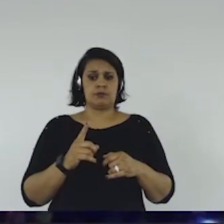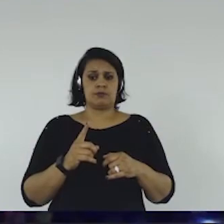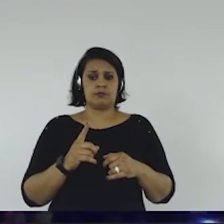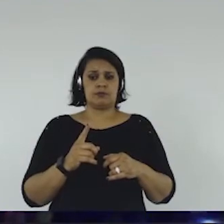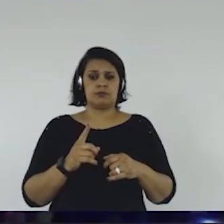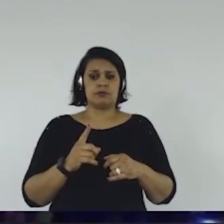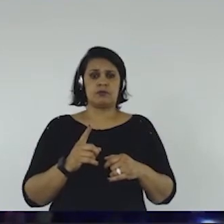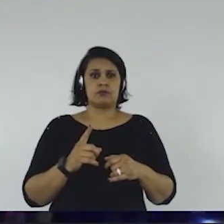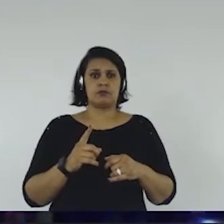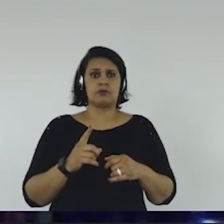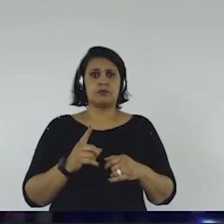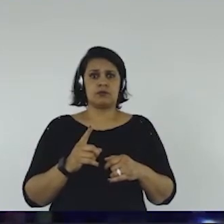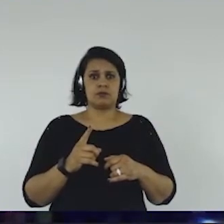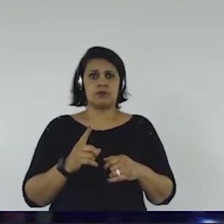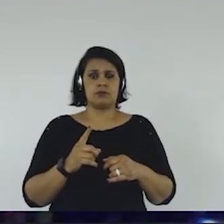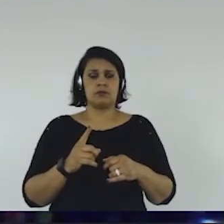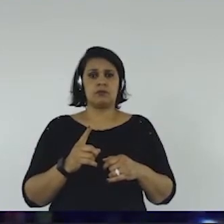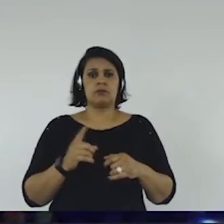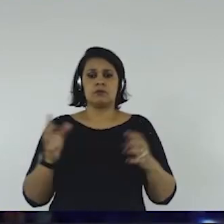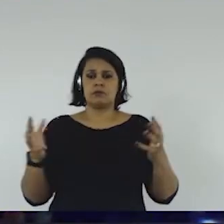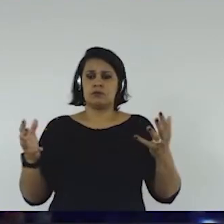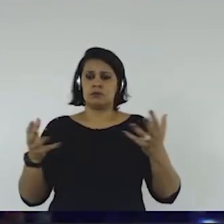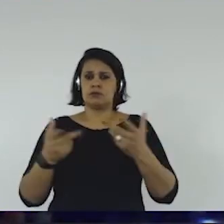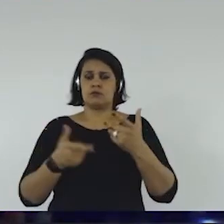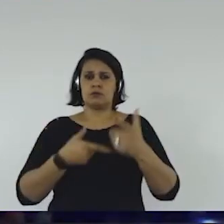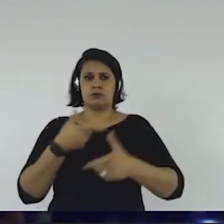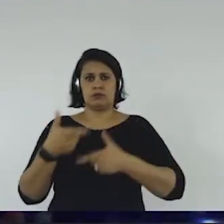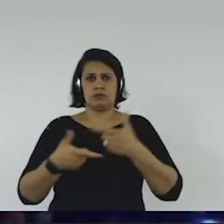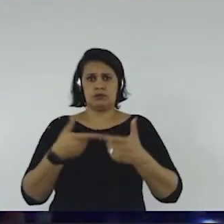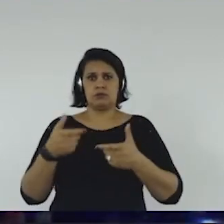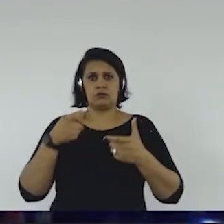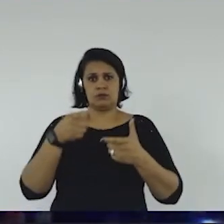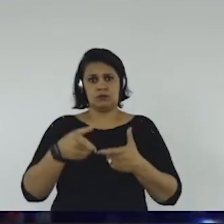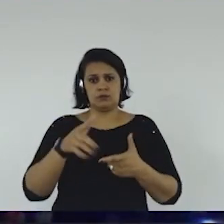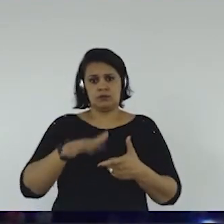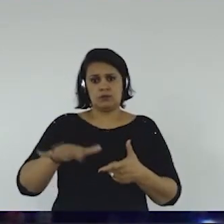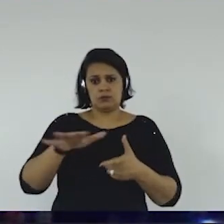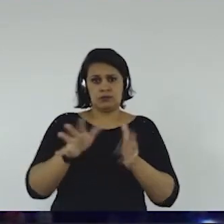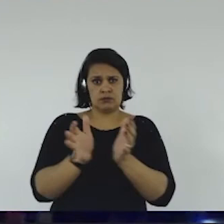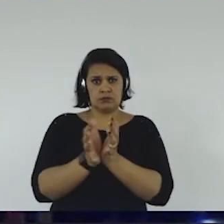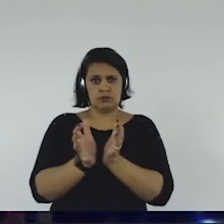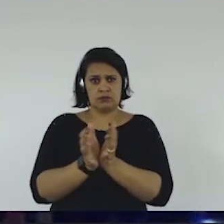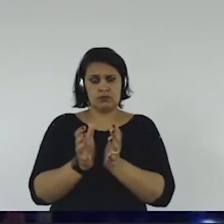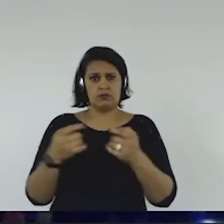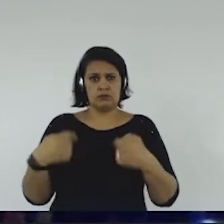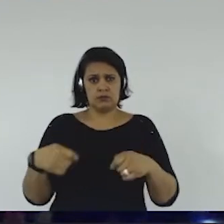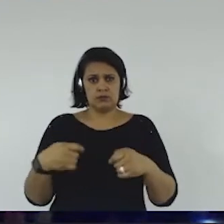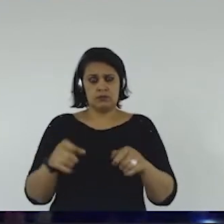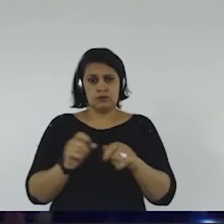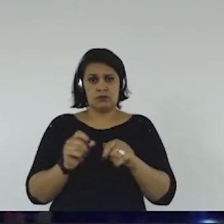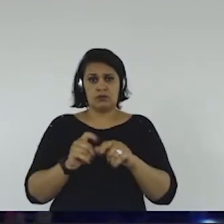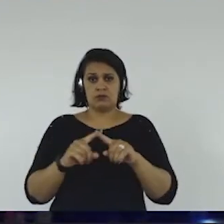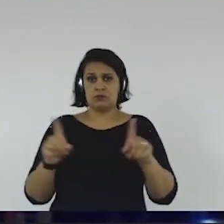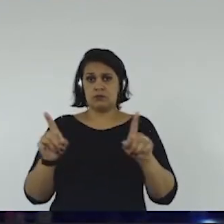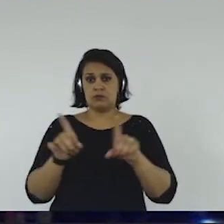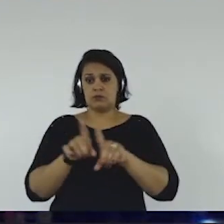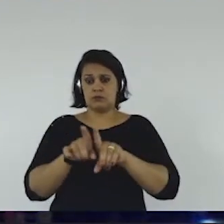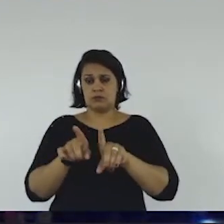a eficácia daqueles serviços que a Câmara tem que prestar, mas viável no sentido